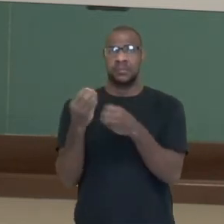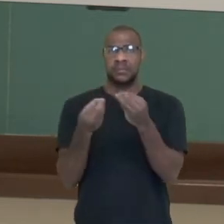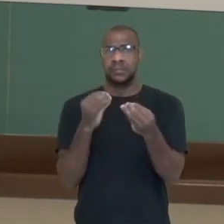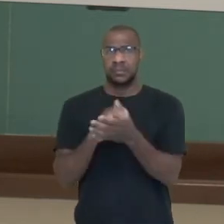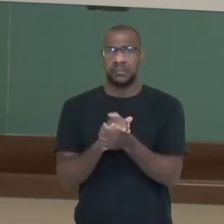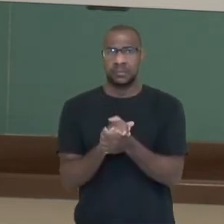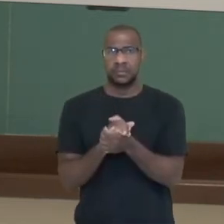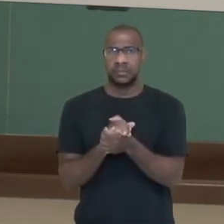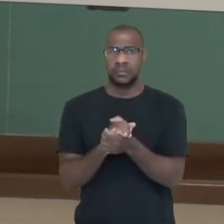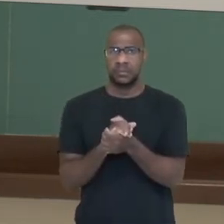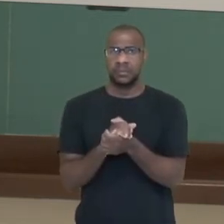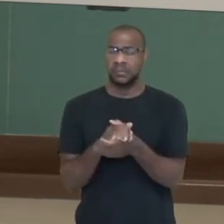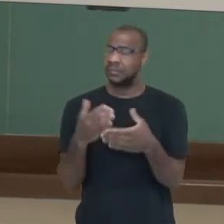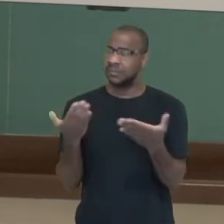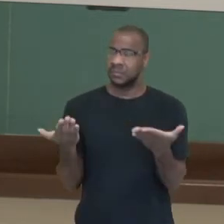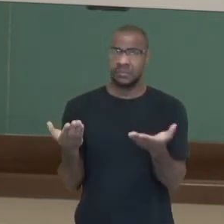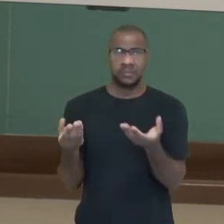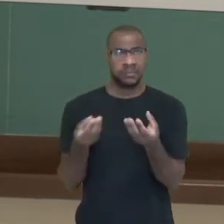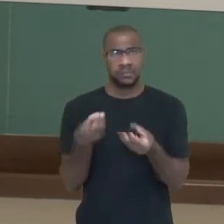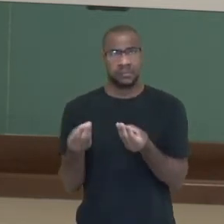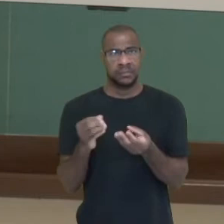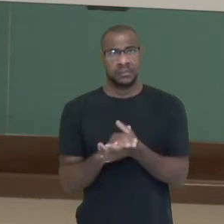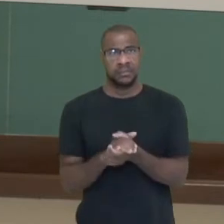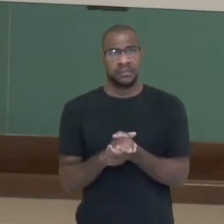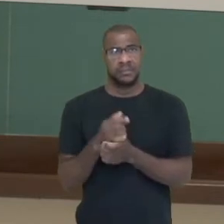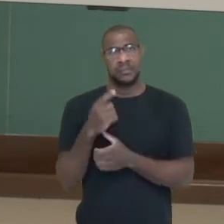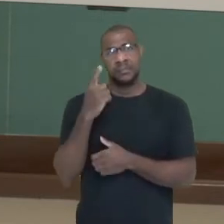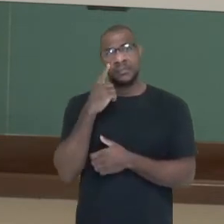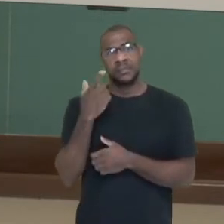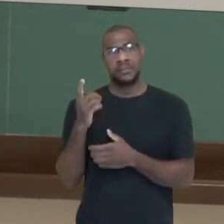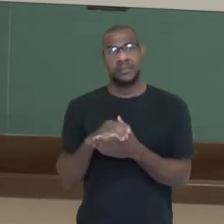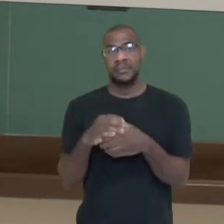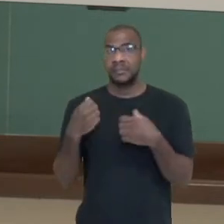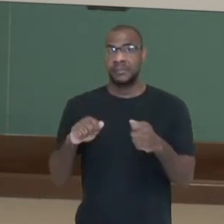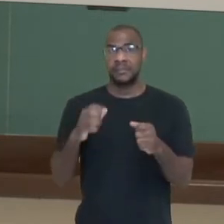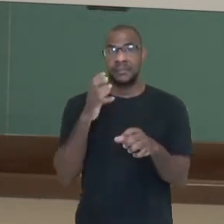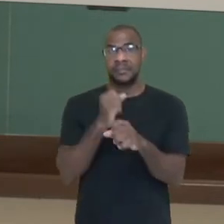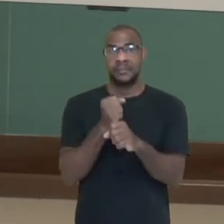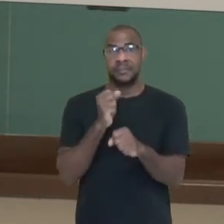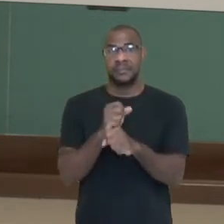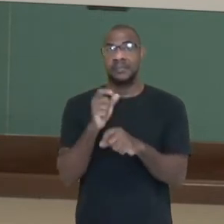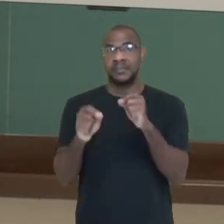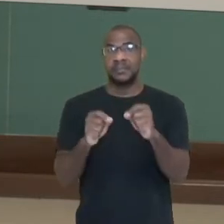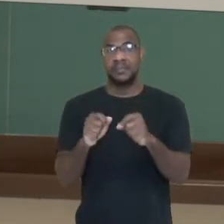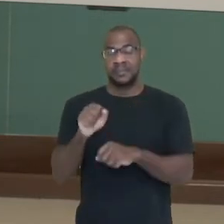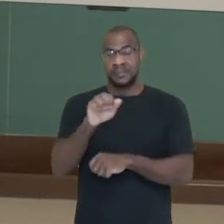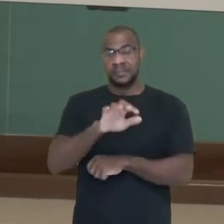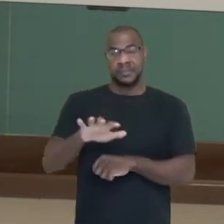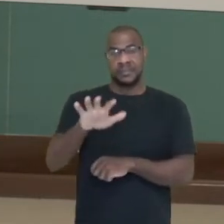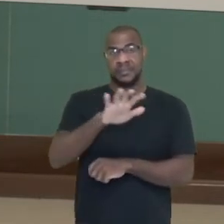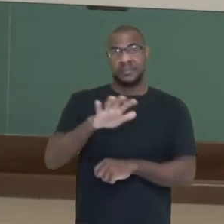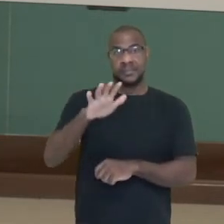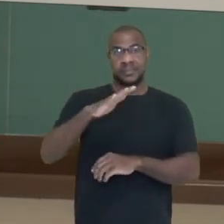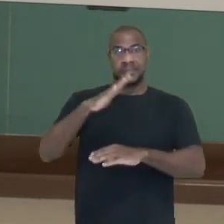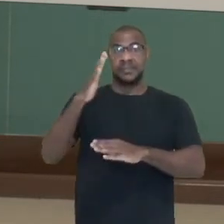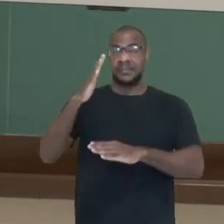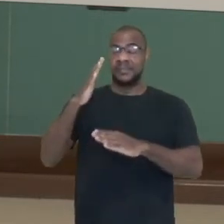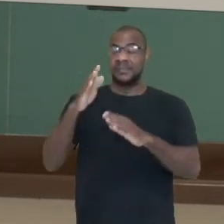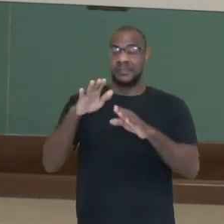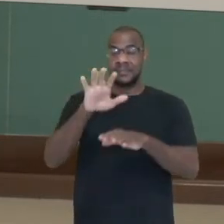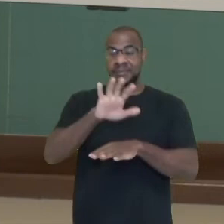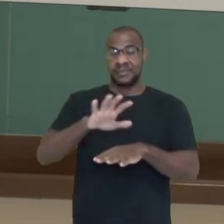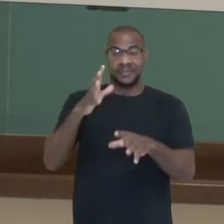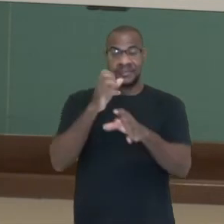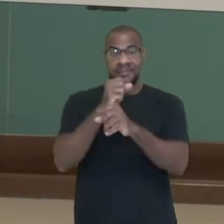tinta para pintar tudo isso aqui? Não, né? Olha lá, eu vou ter que calcular a área ocupada pela janela e a porta